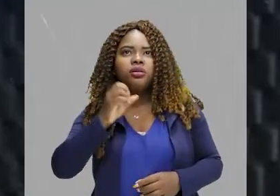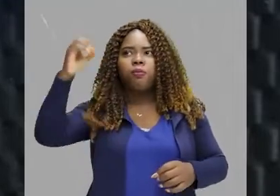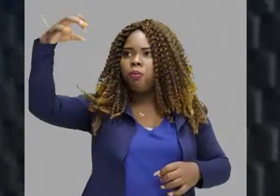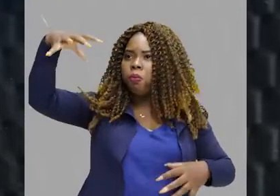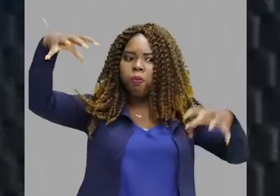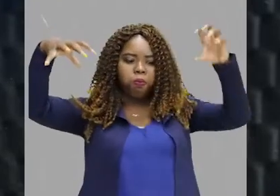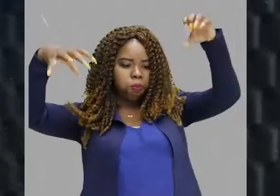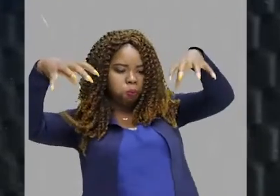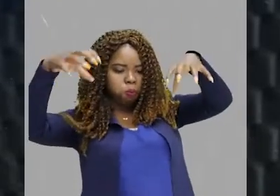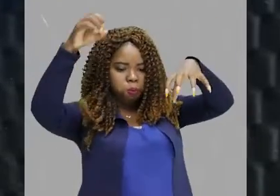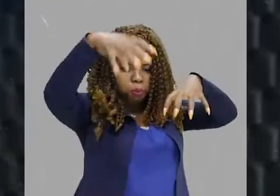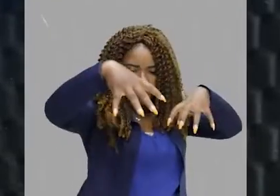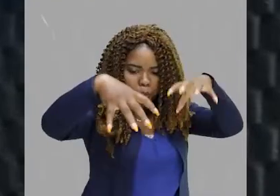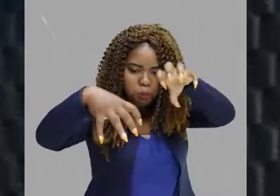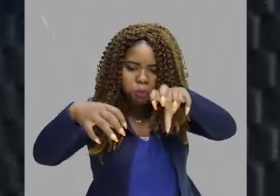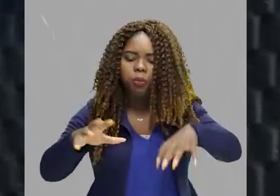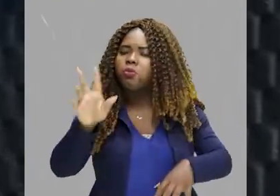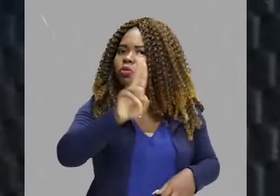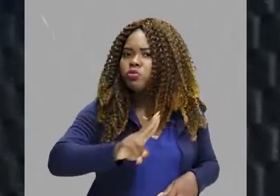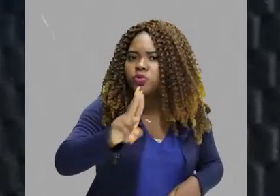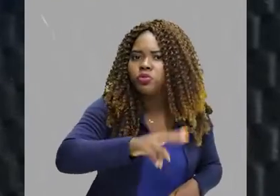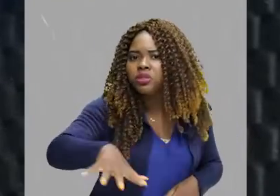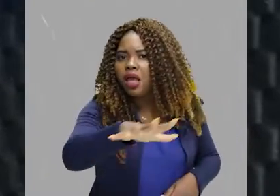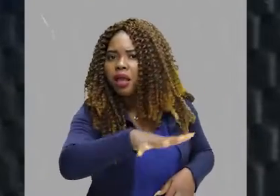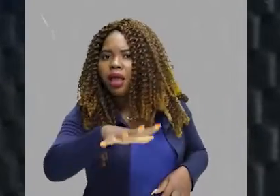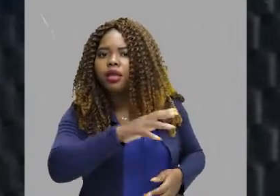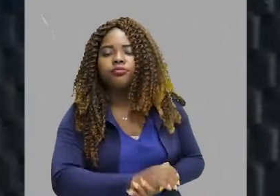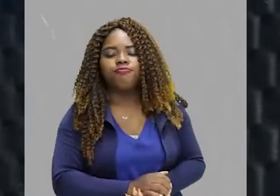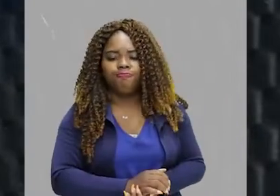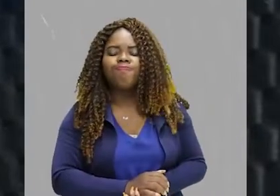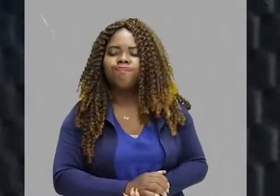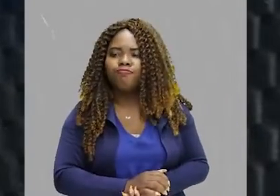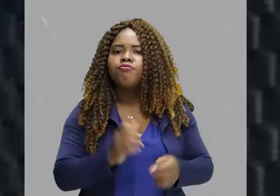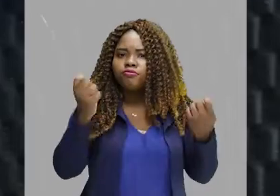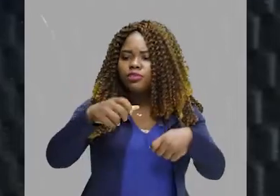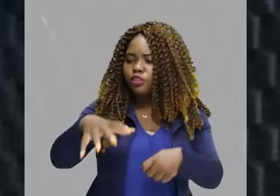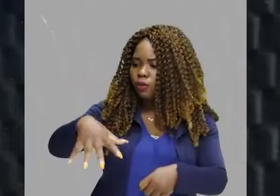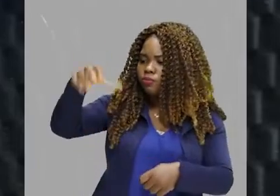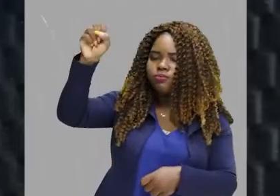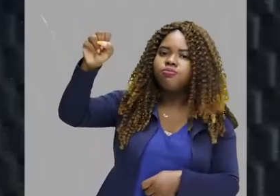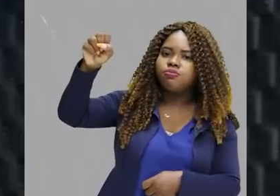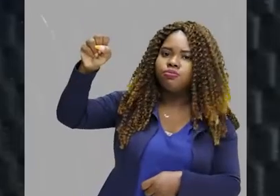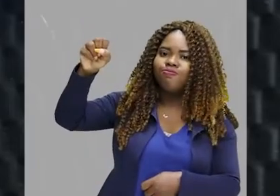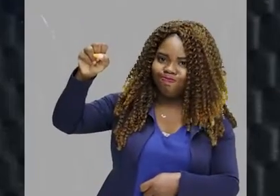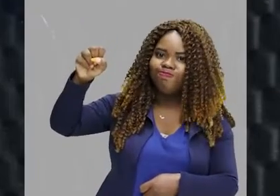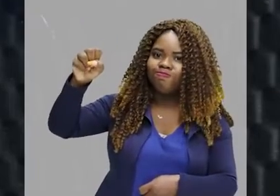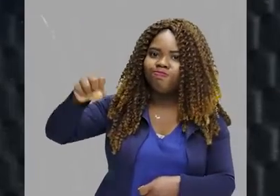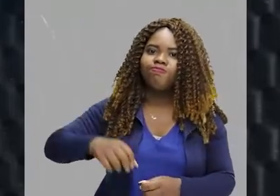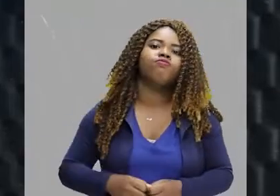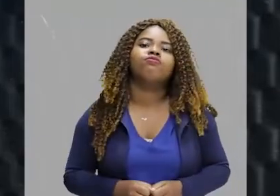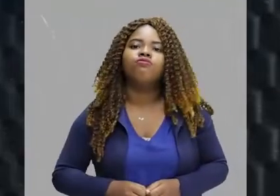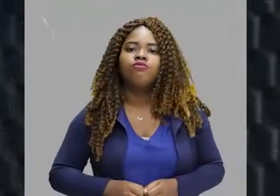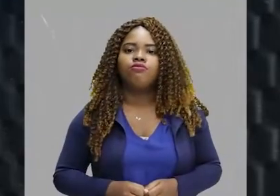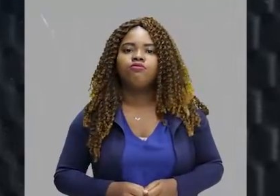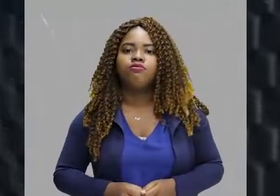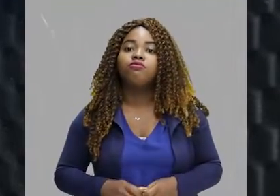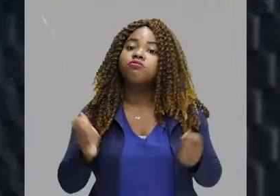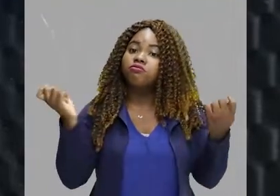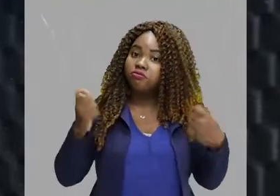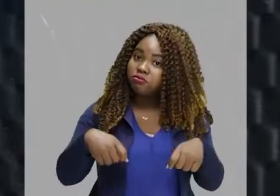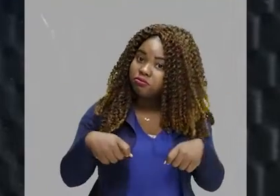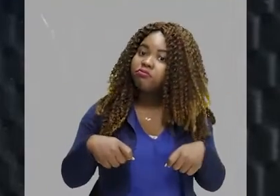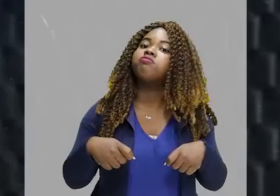usando o ambiente. Quando você sair de um ambiente, você vai lá e desliga a luz, certo? Então, isso é uma coisa que dá para fazer, é completamente